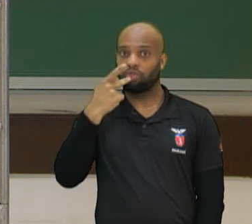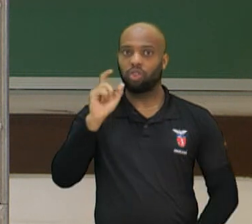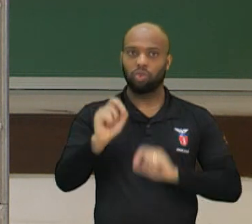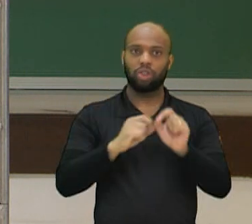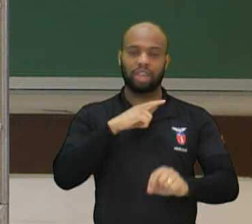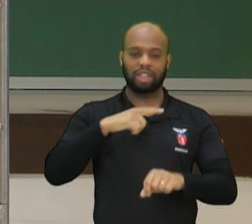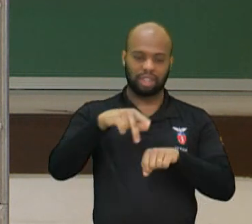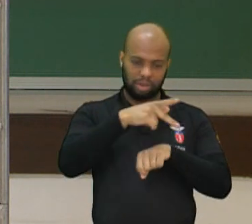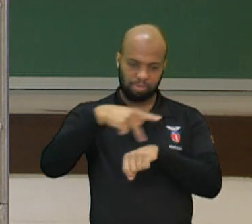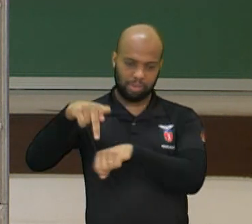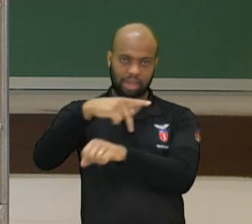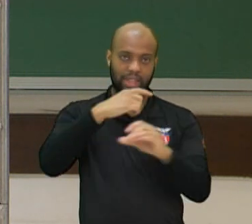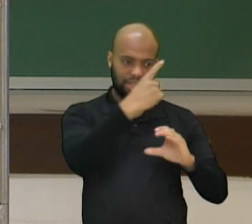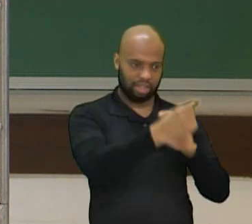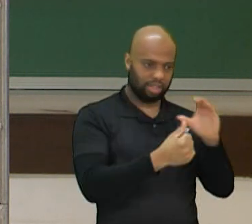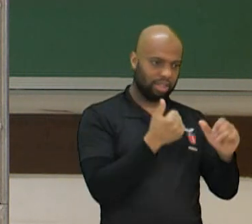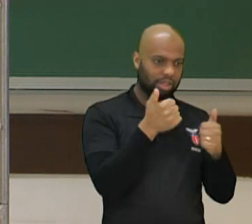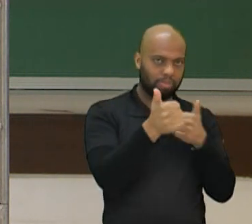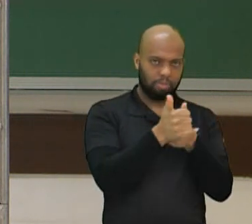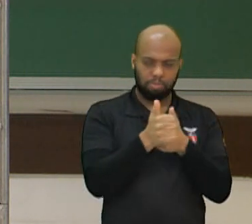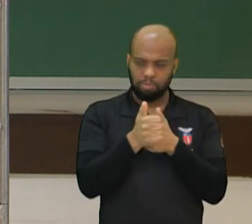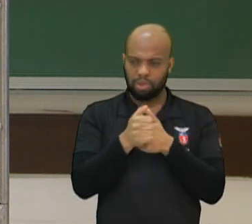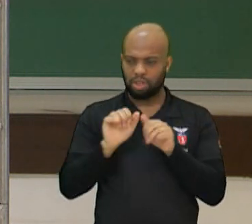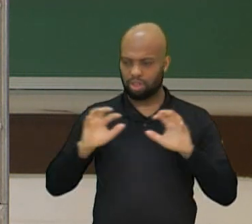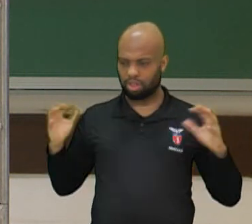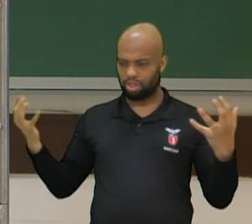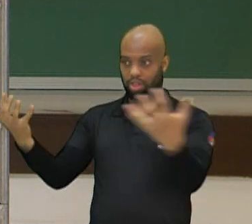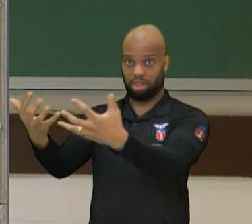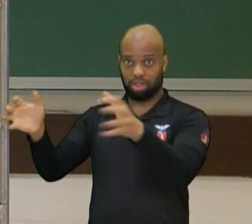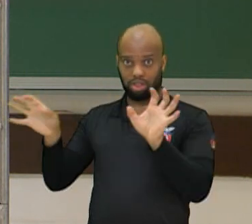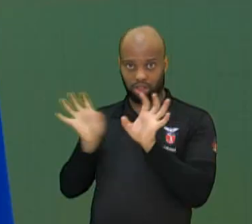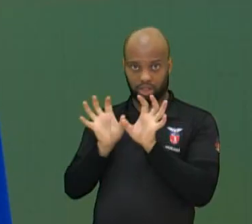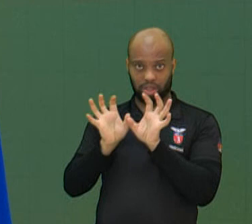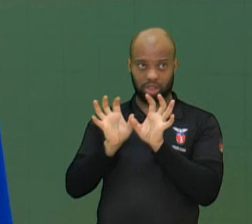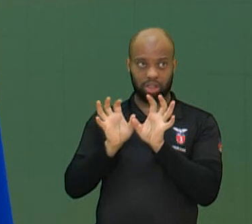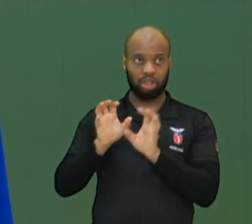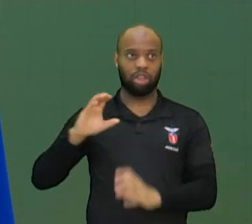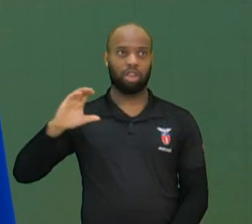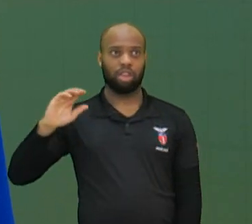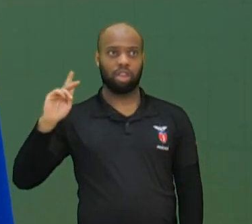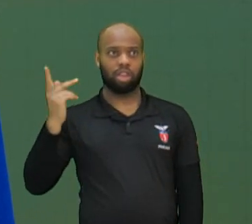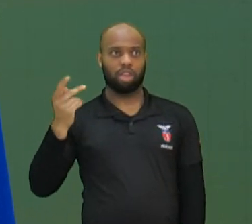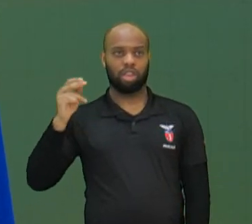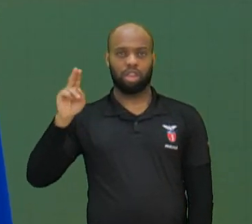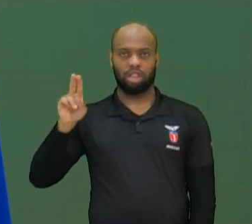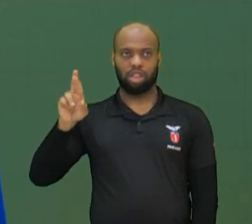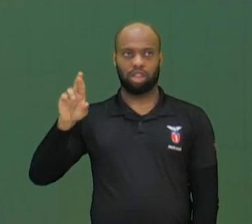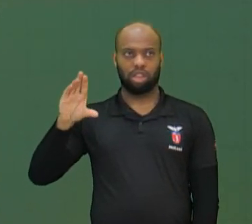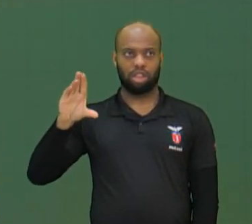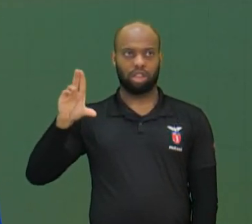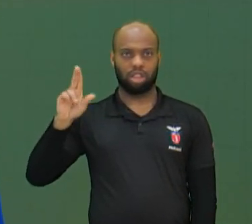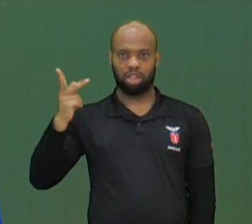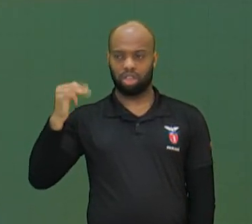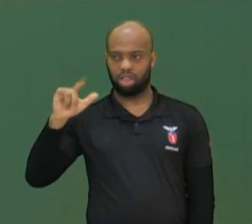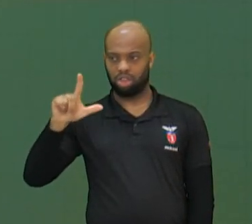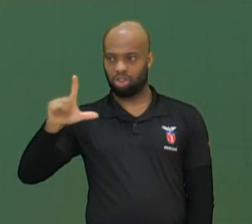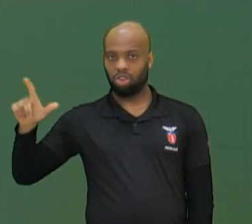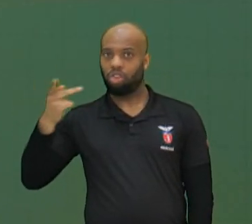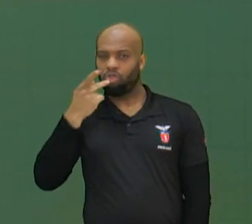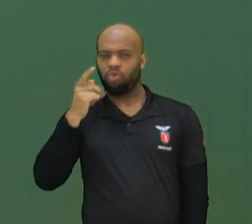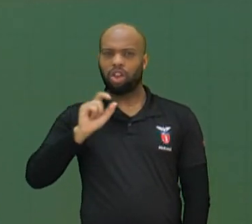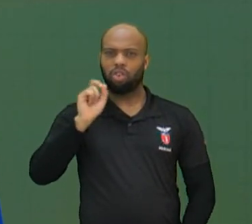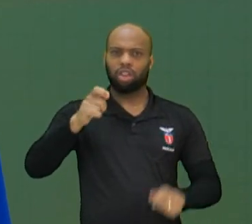dos países capitalistas. E Winston Churchill fala em uma cortina de ferro que impedia